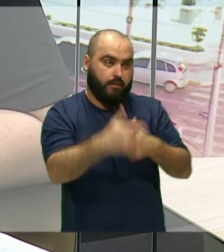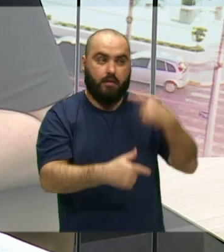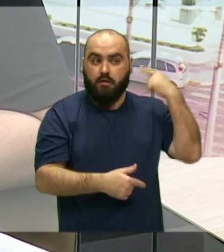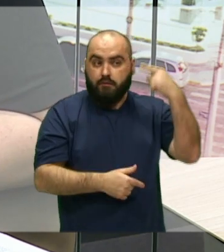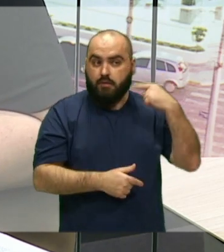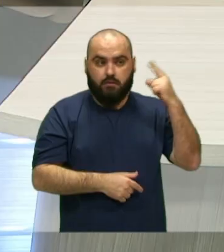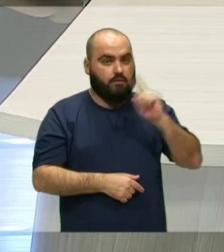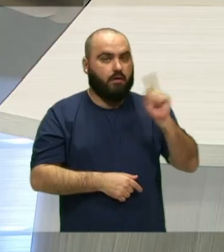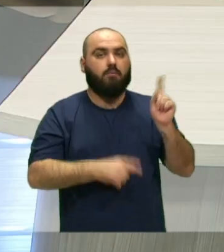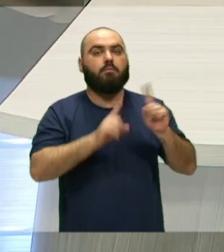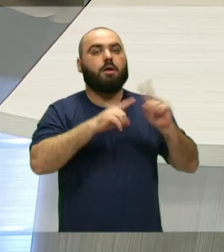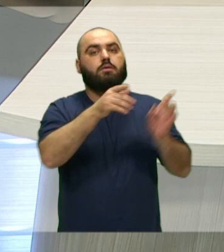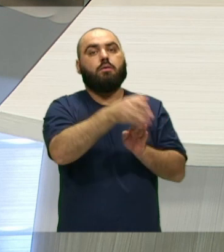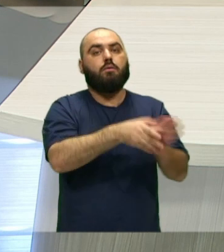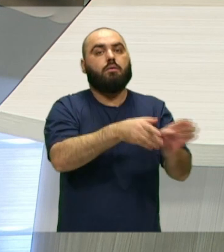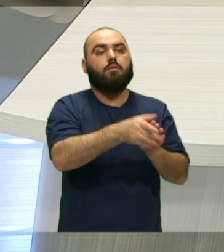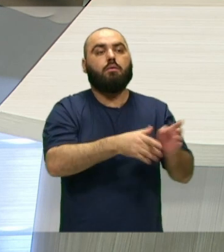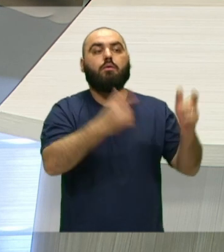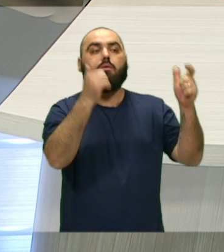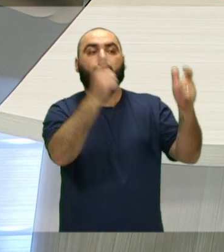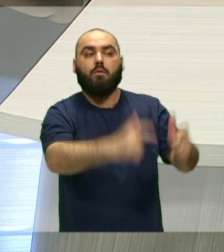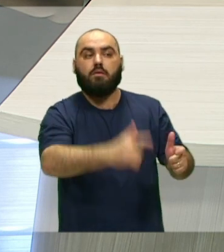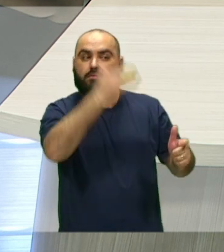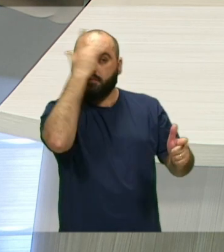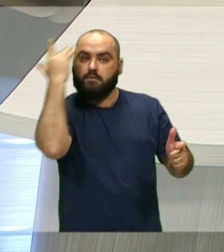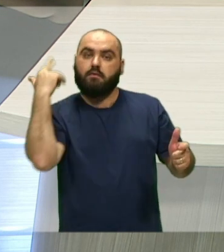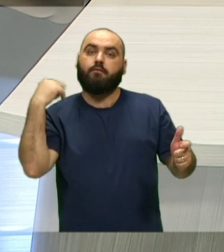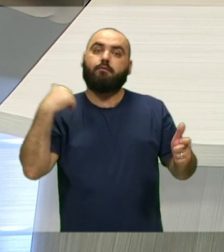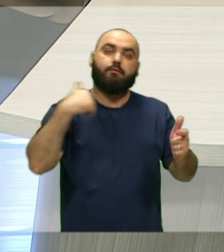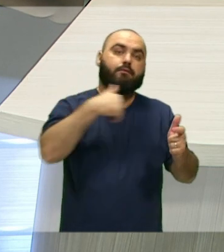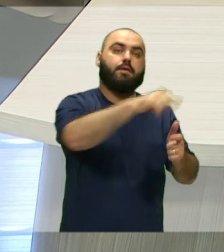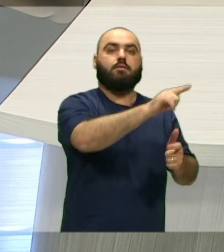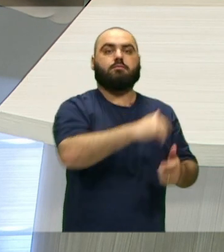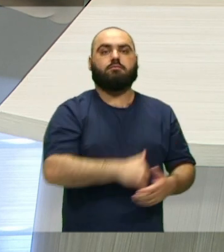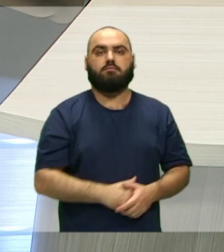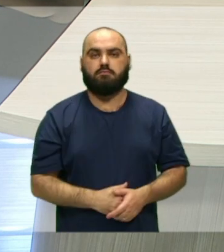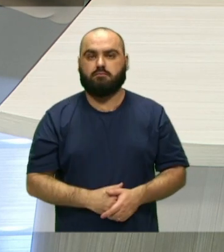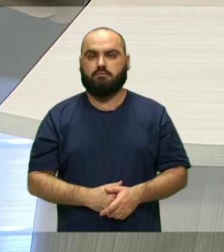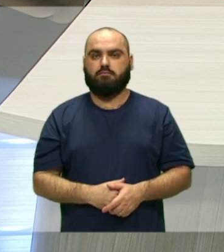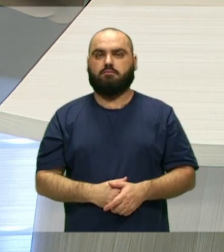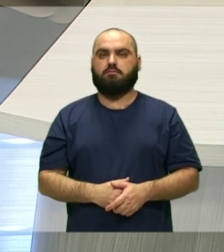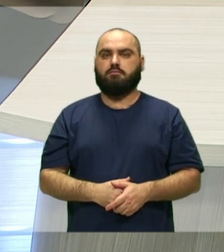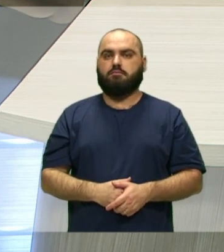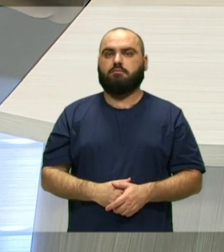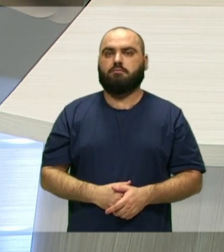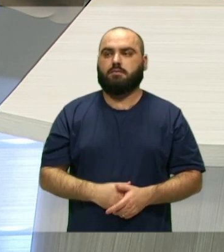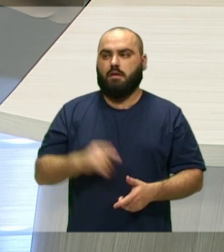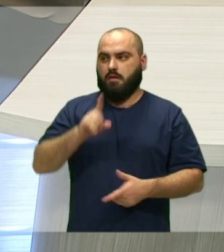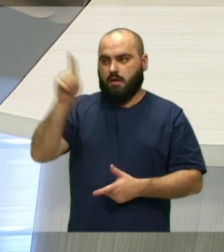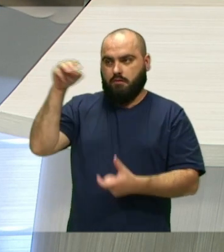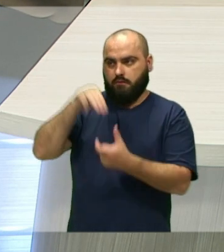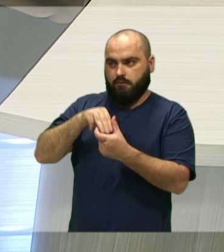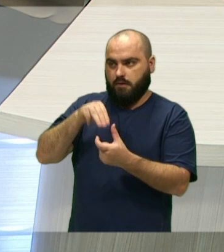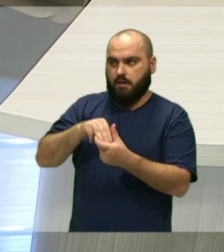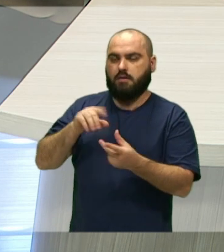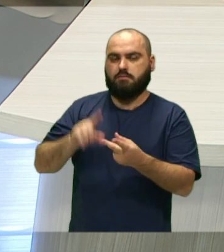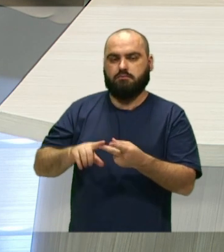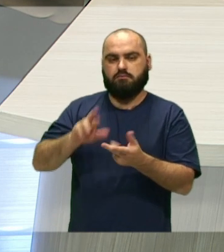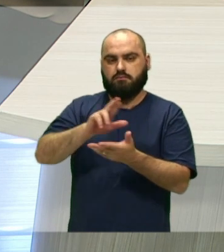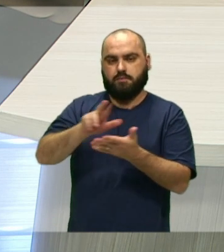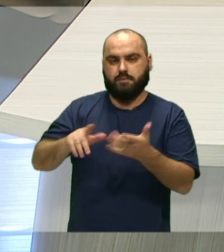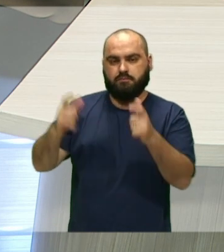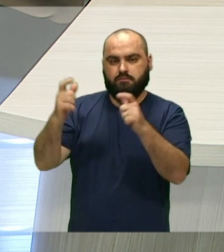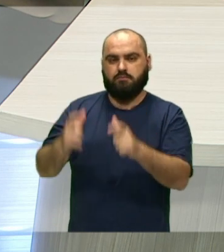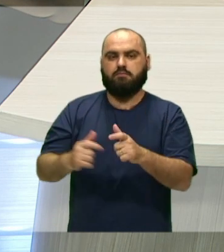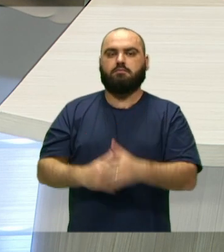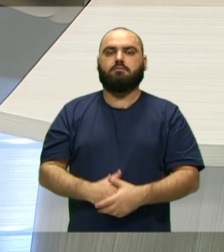mas ele orienta onde que a pessoa tem que ir se vai cam pra defensoria pro escritório modelo da unival né mostra o caminho examente